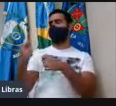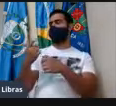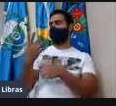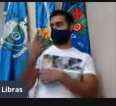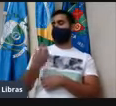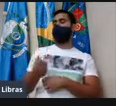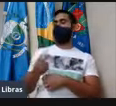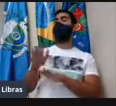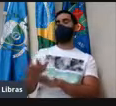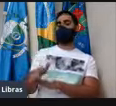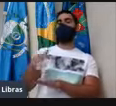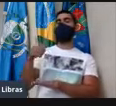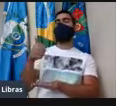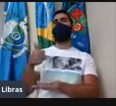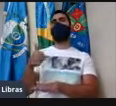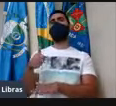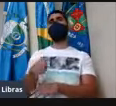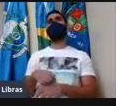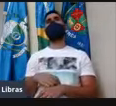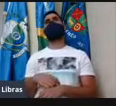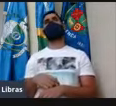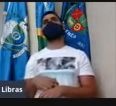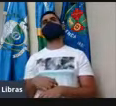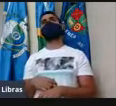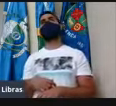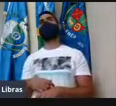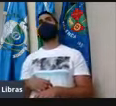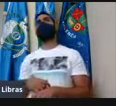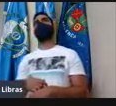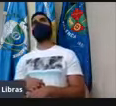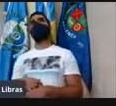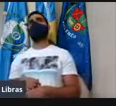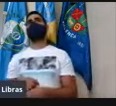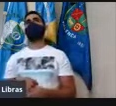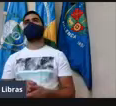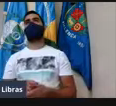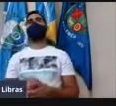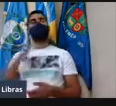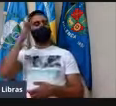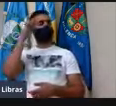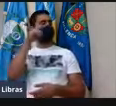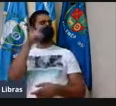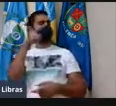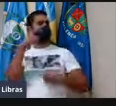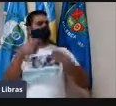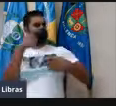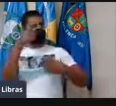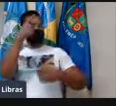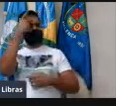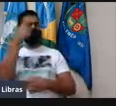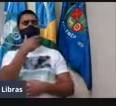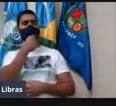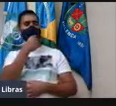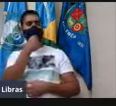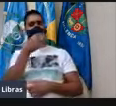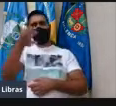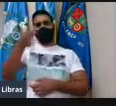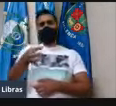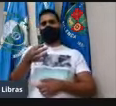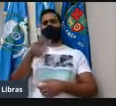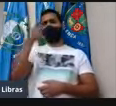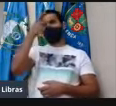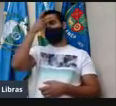absorvidas para melhoramento e não para demérito de ninguém. Acho que você é um guerreiro, um homem destemido, um homem